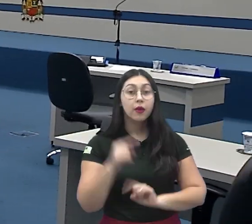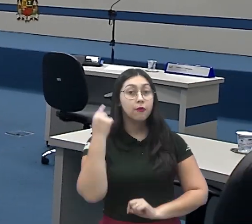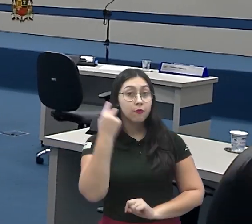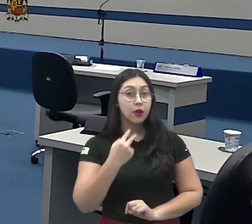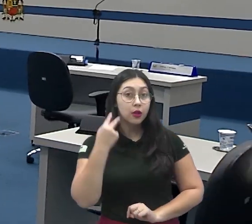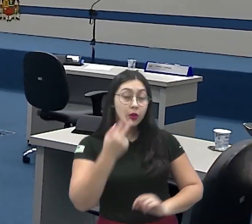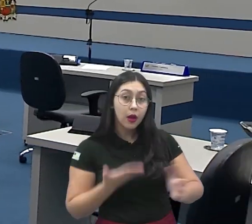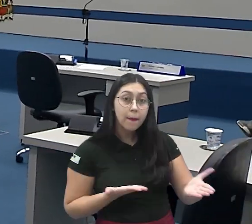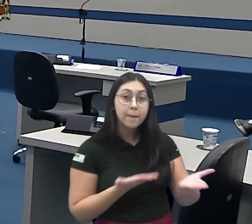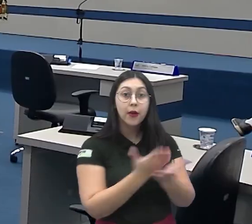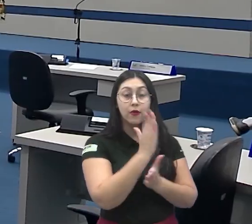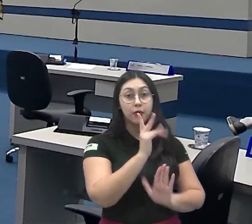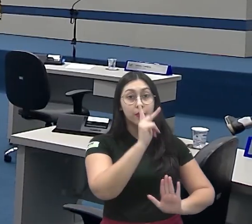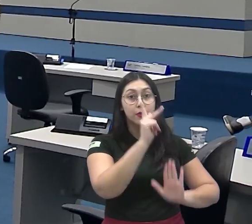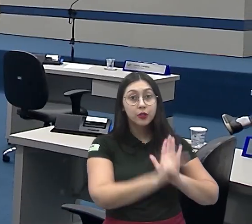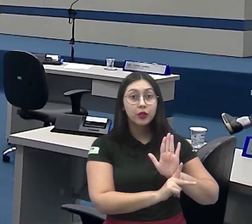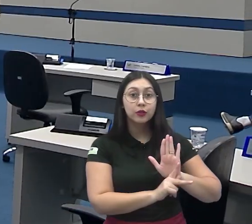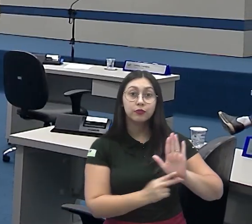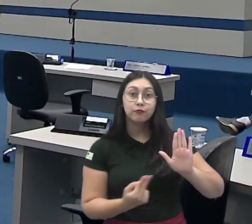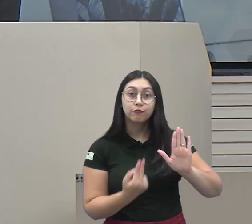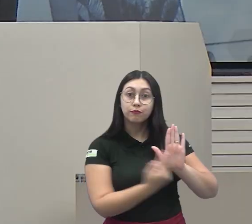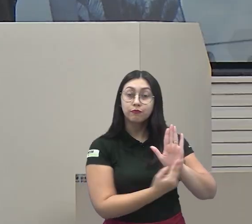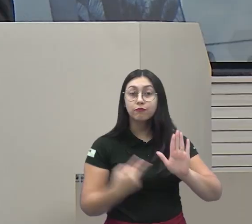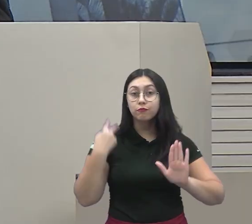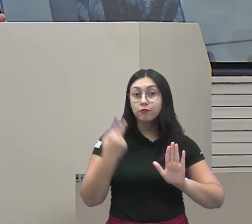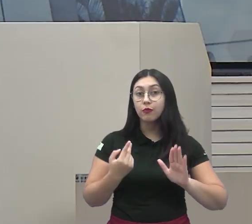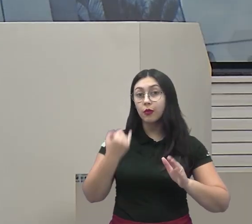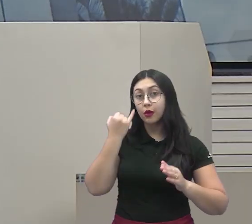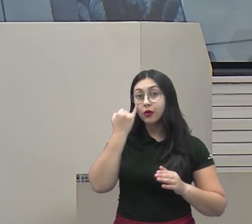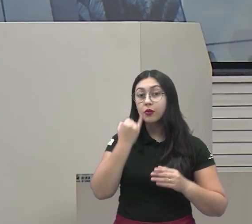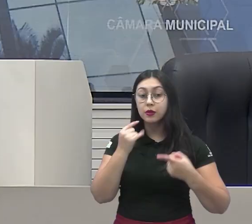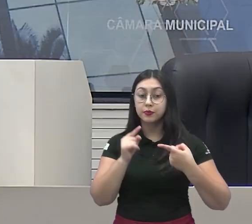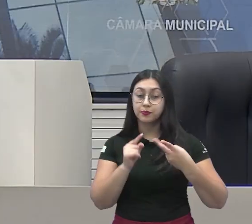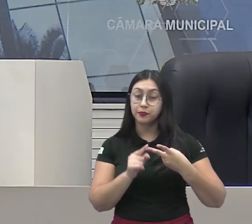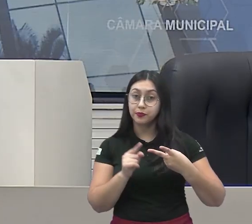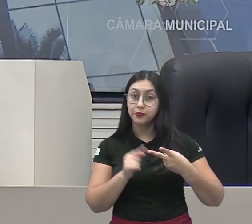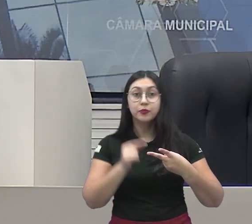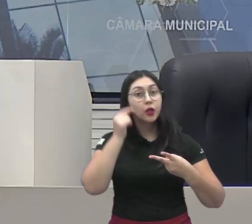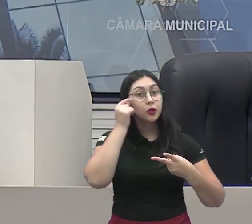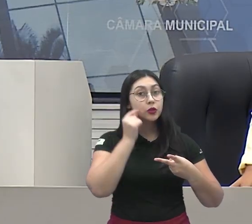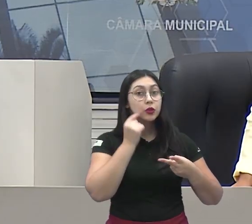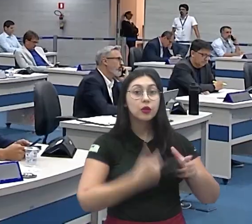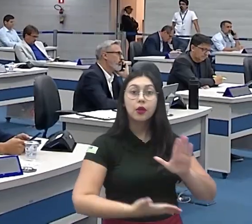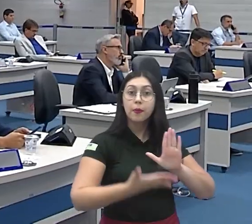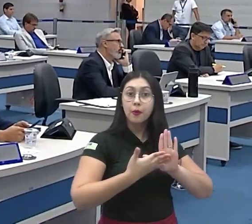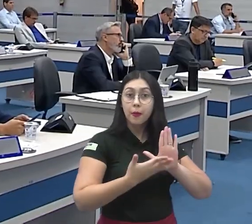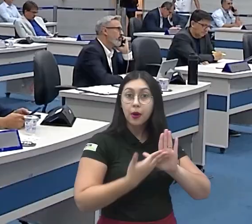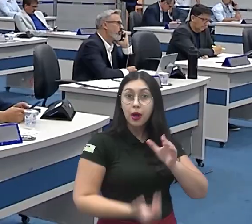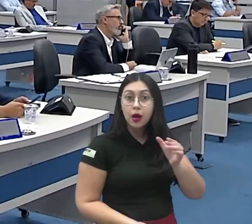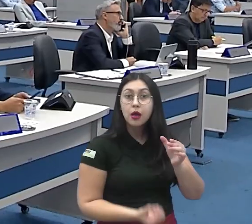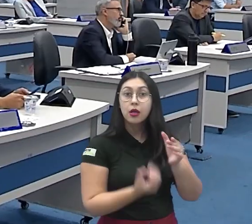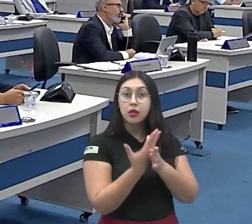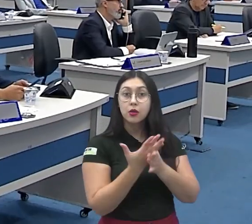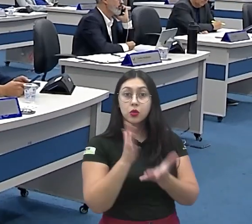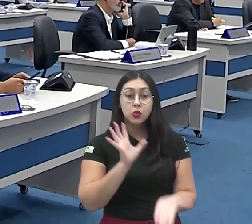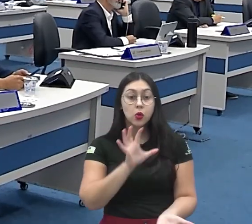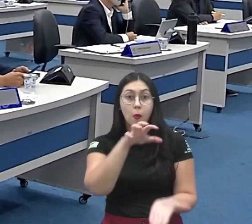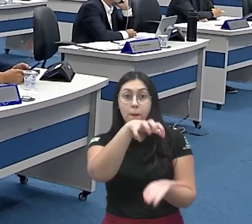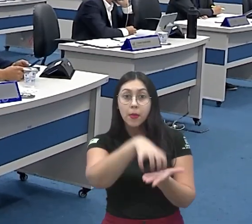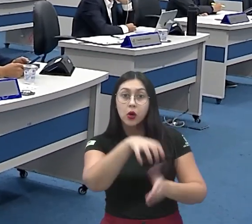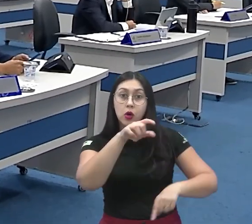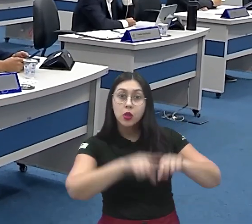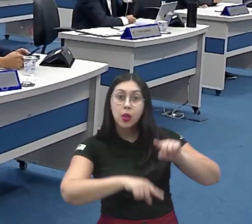os parlamentares também aprovaram o projeto dos vereadores Zé Luiz e Gilson Campos, que propõe a criação de um